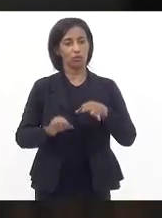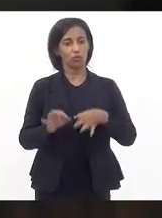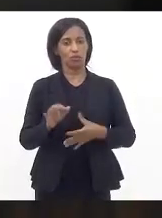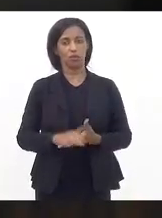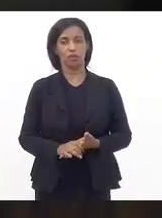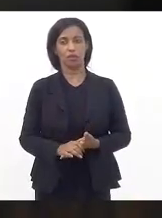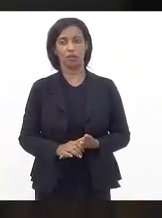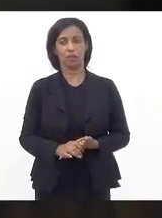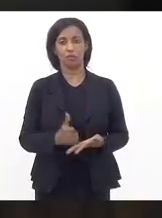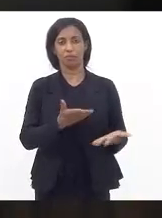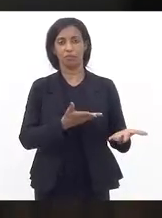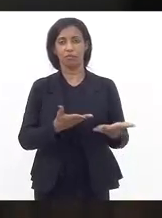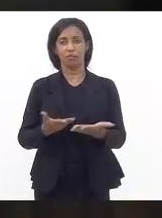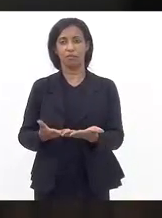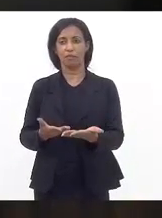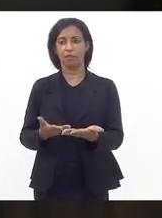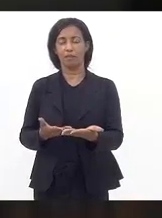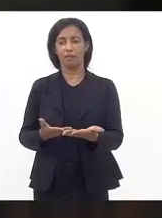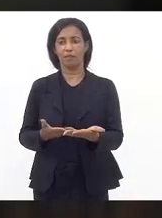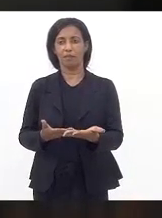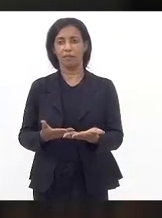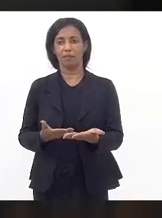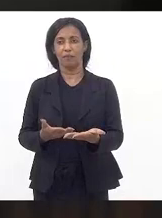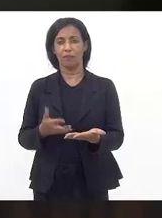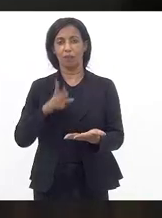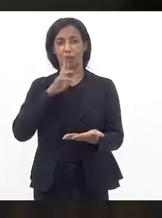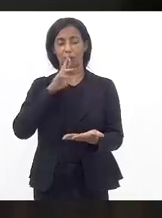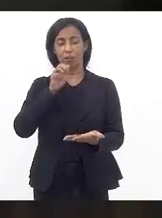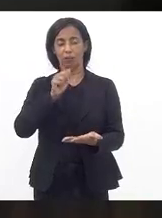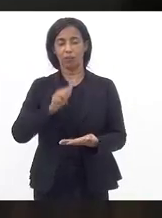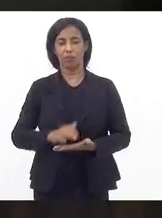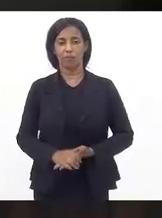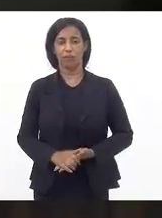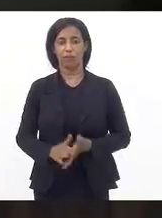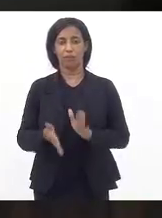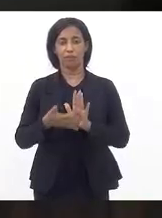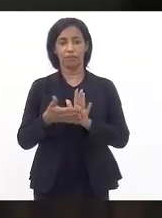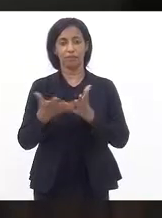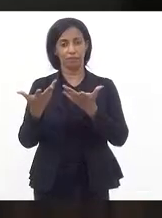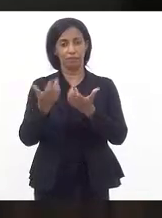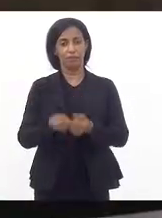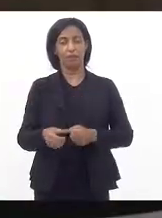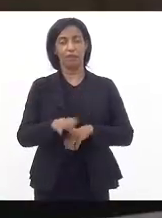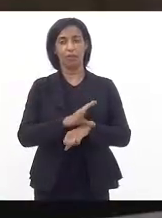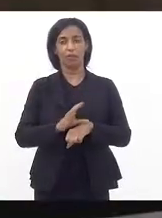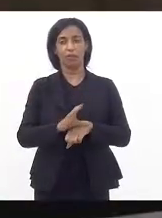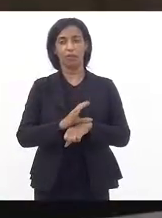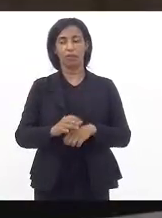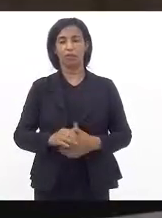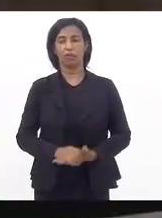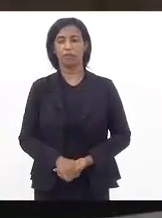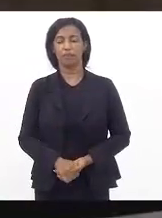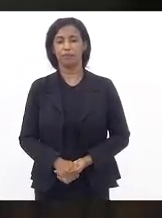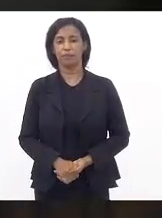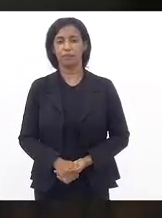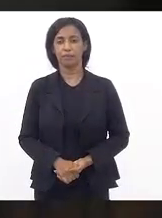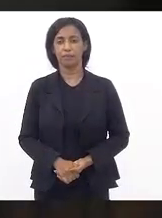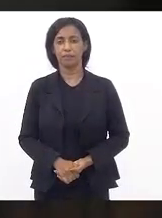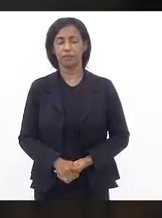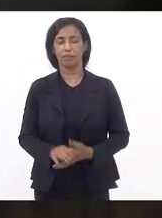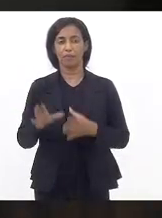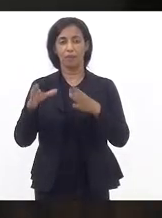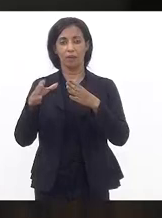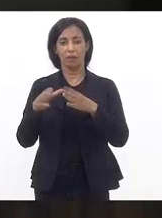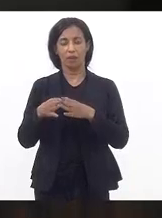justiça designado o deputado apresenta designa Deputado Rodrigo Amorim parecer favorável pela condicionalidades era Presidente obrigado a